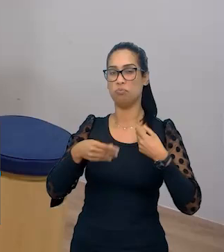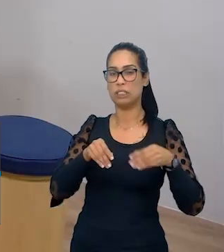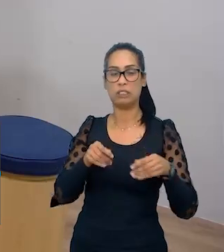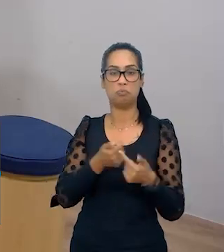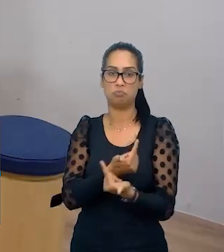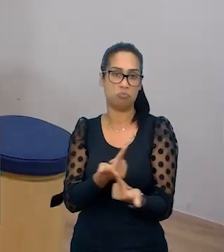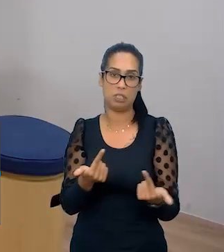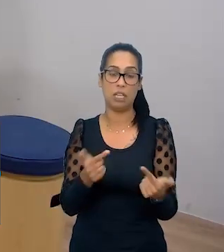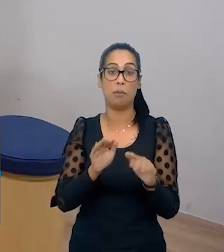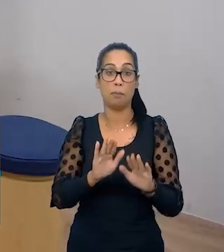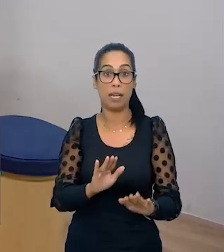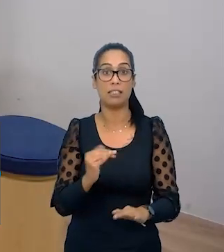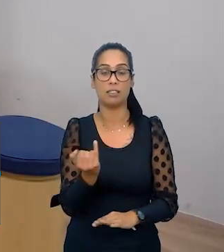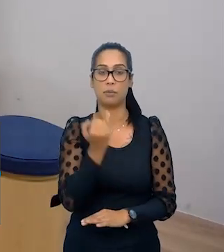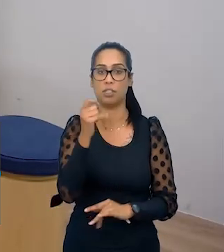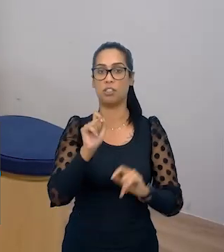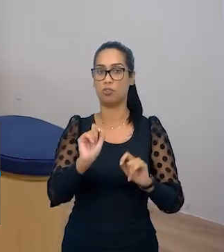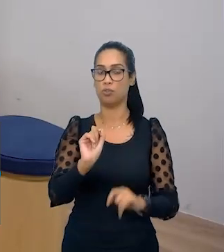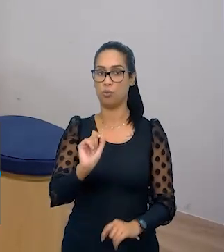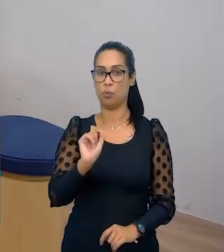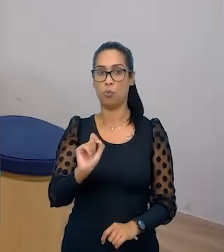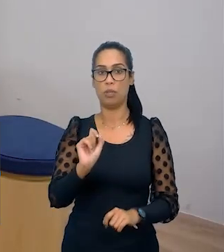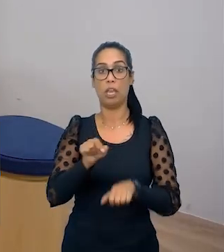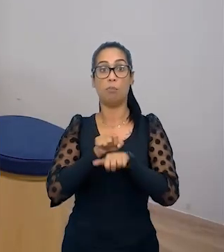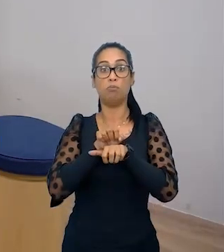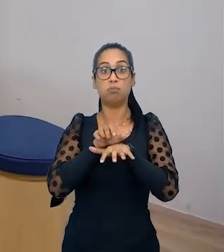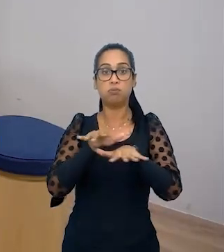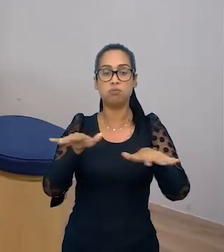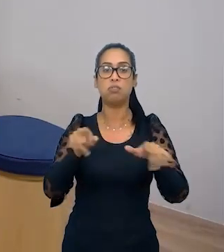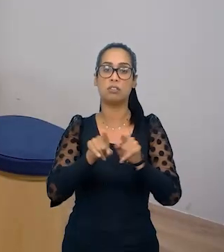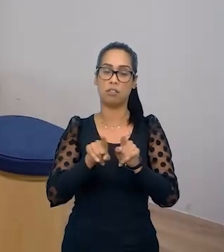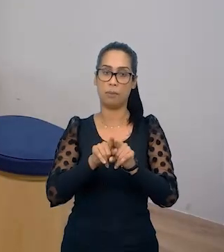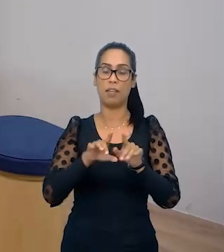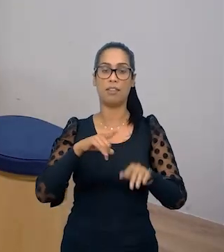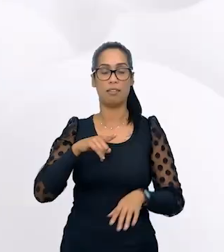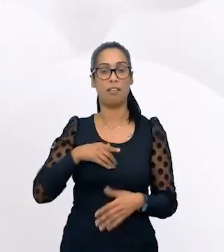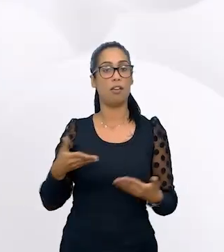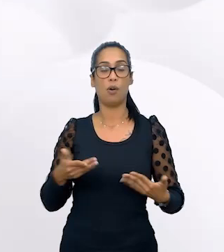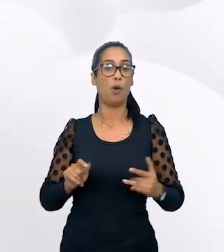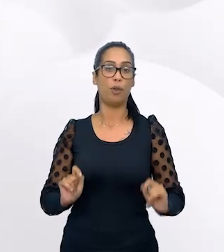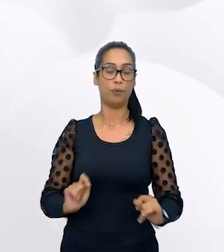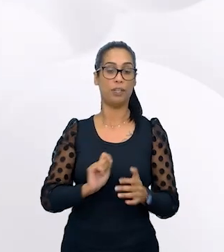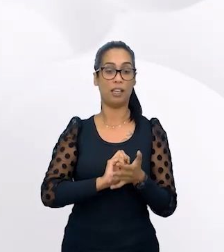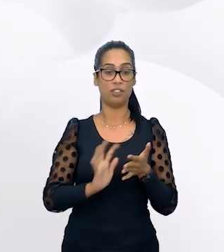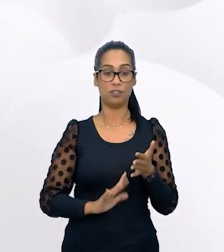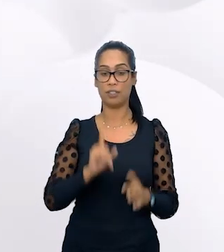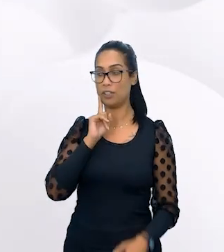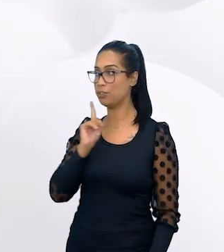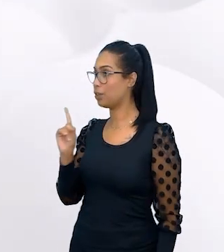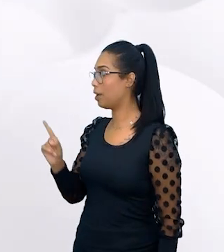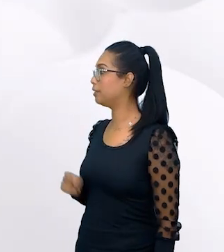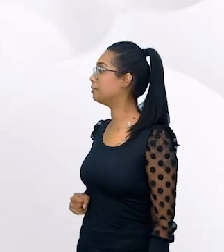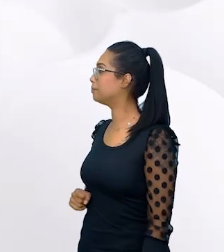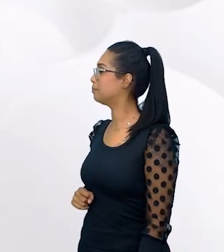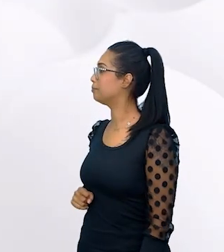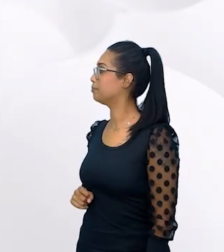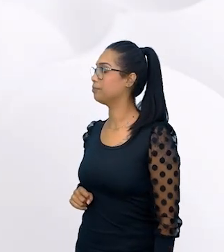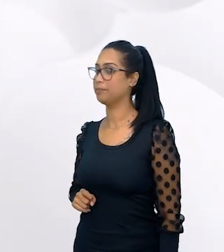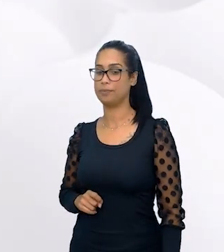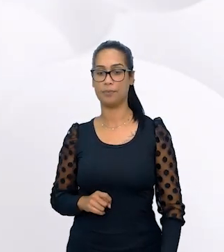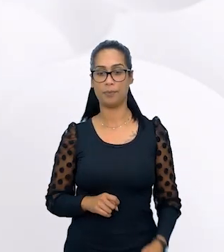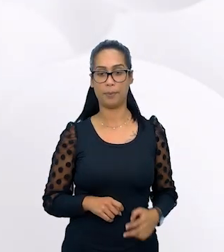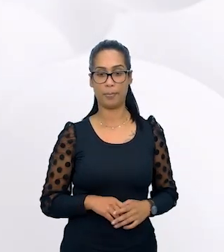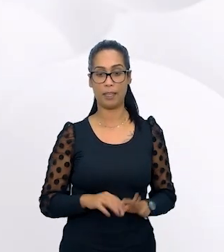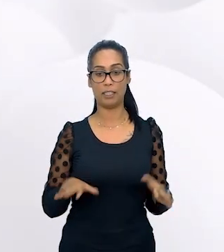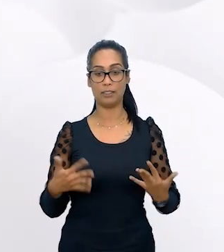isso. Bom, nós temos agora uma atividade, né? É isso mesmo, Ademir. Então, professor